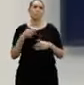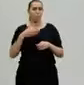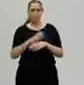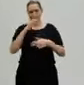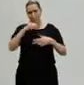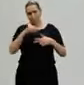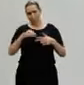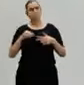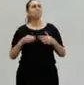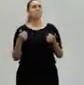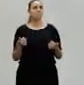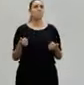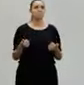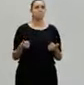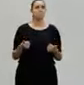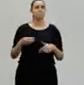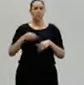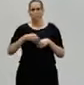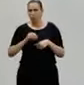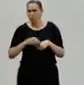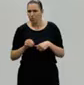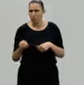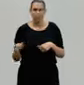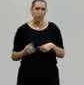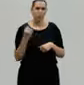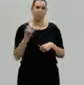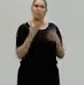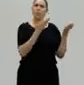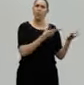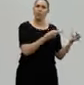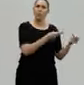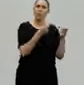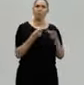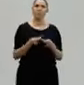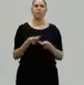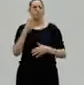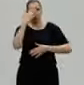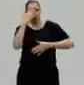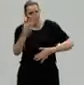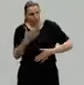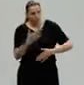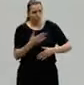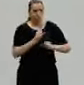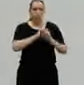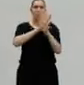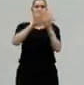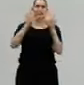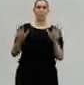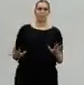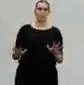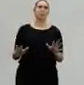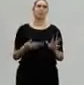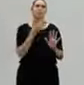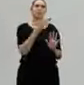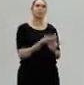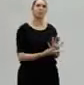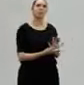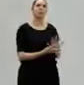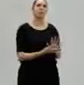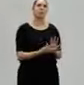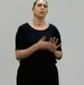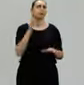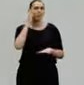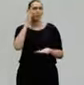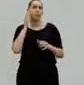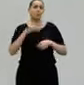Partiu passar, né? Essas dicas com a Fernanda. Muito obrigada por esclarecer as questões das células troncos,